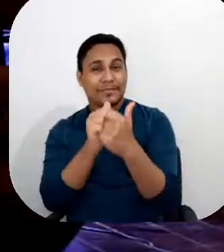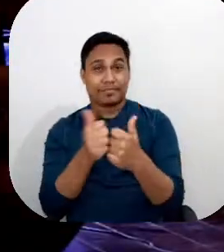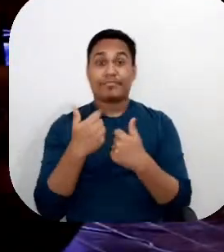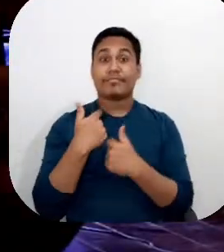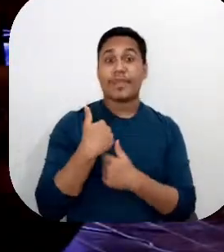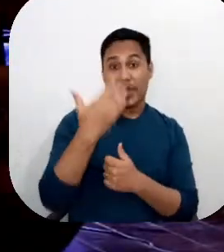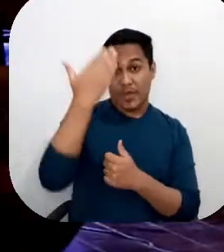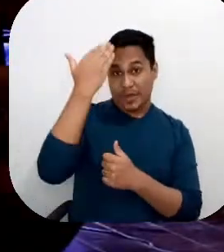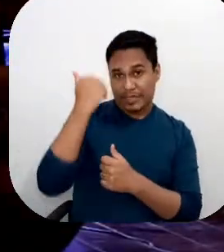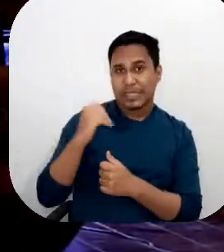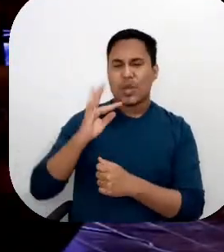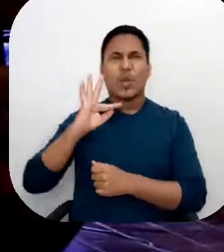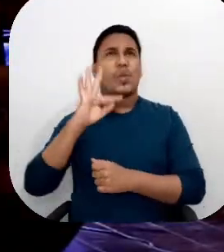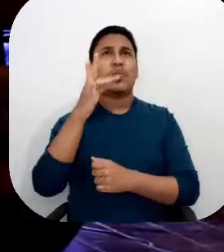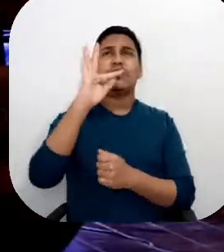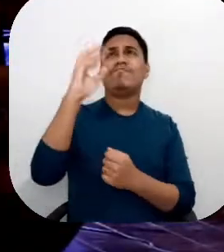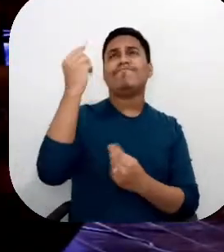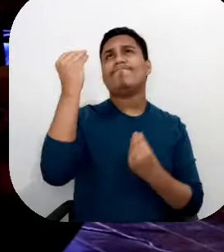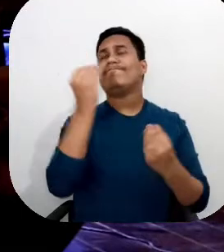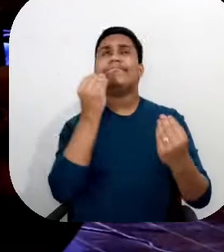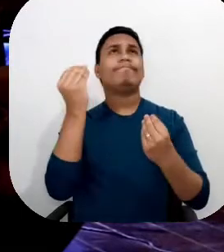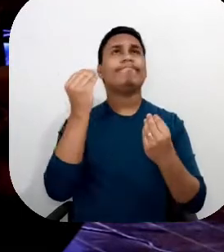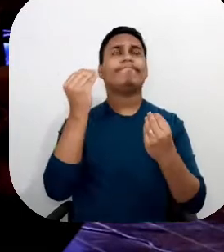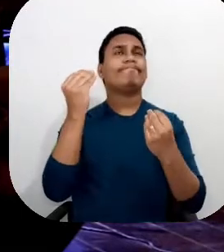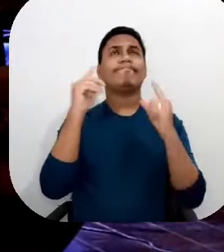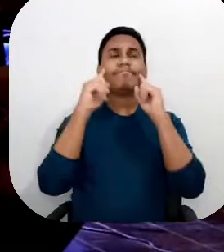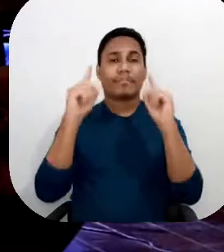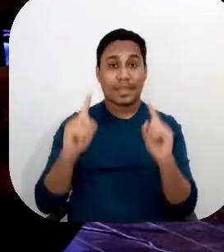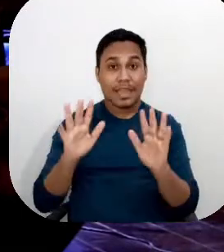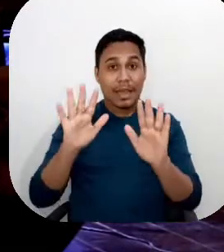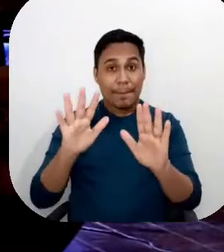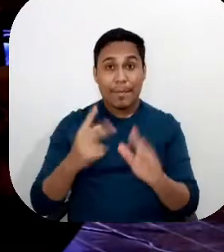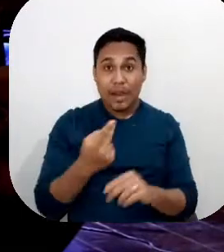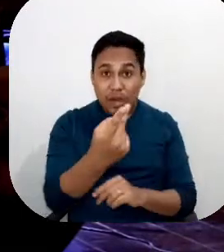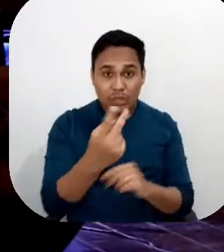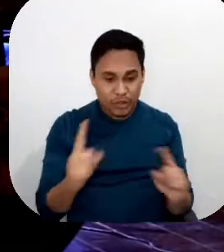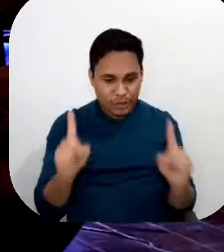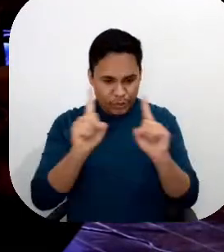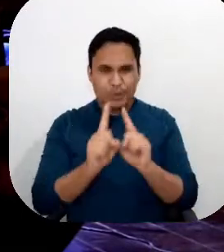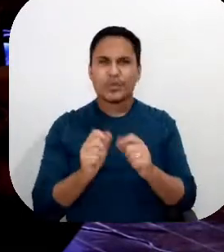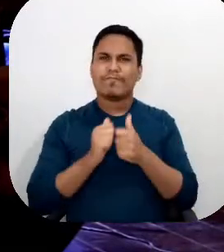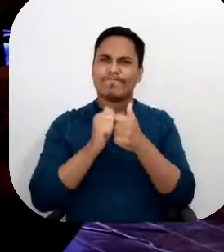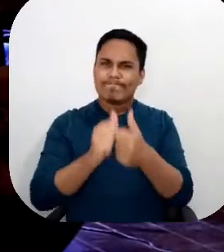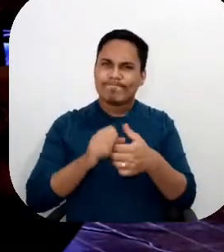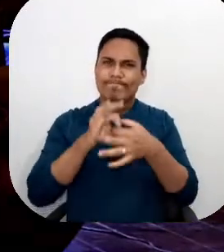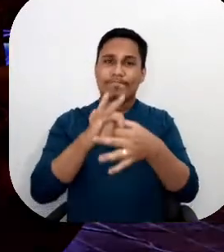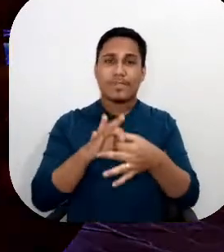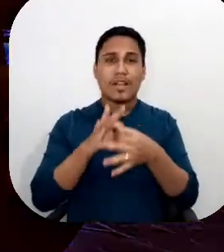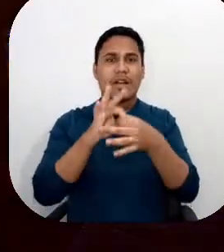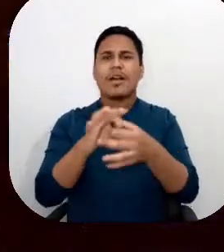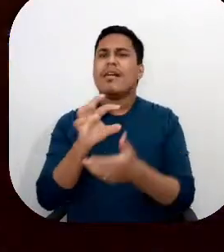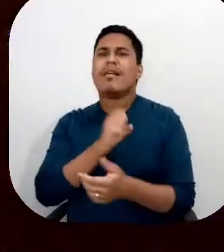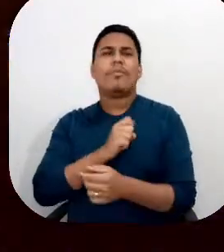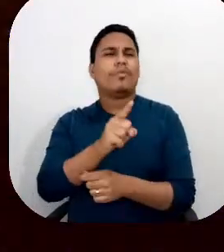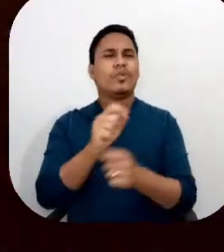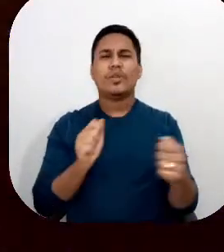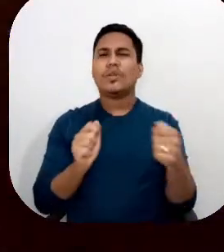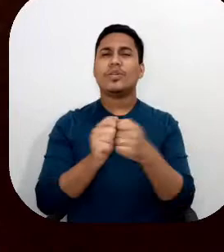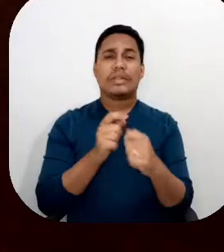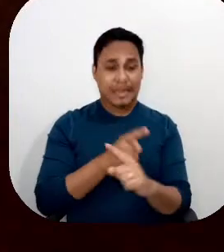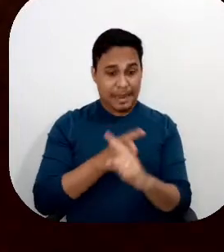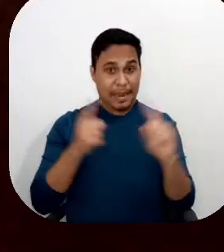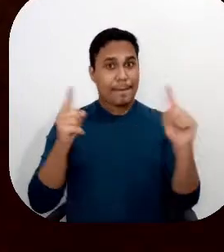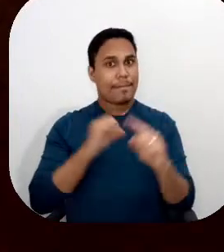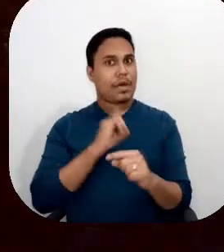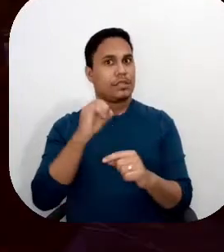Mas sei que o futuro pode ser imprevisível, mas fala sério, sou amiga do impossível. Quero dizer que você virou meu vício, mas se